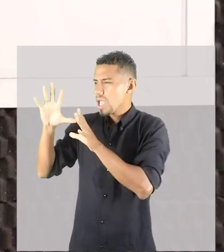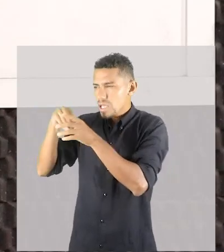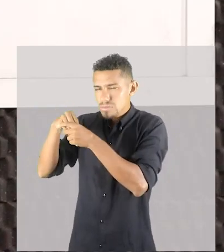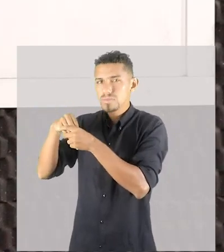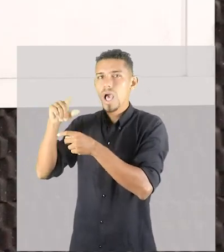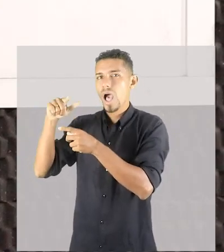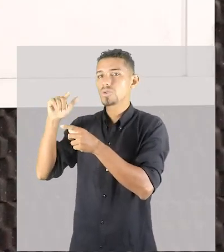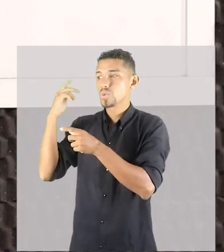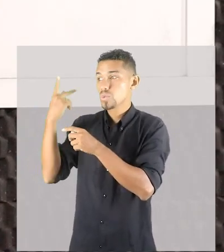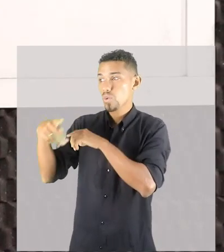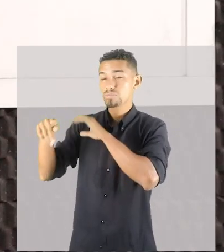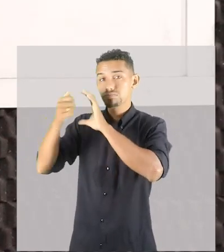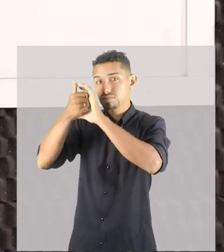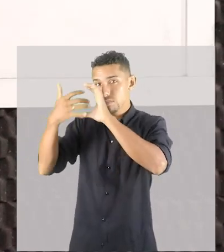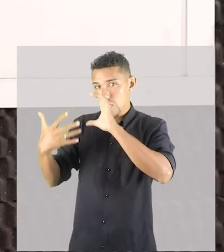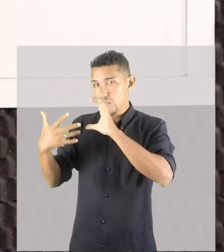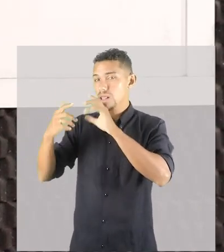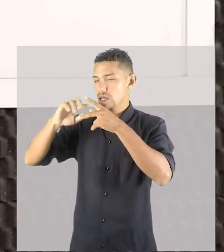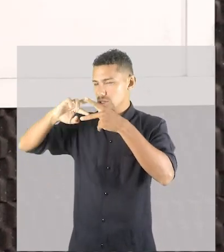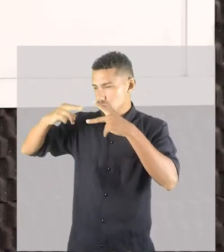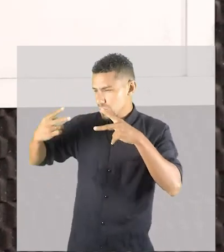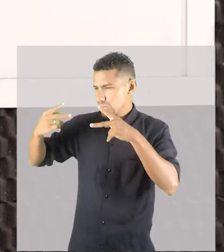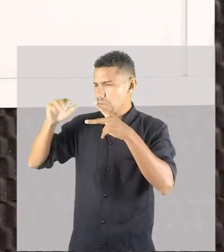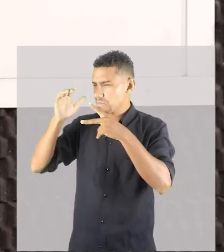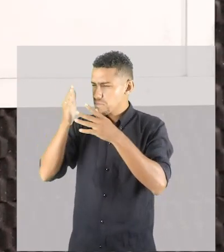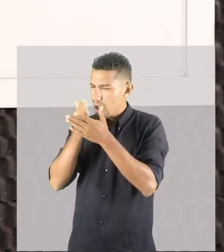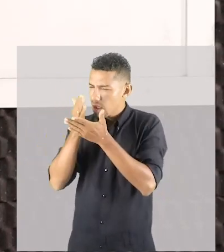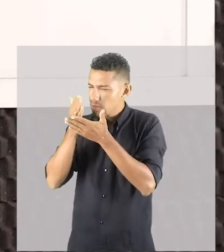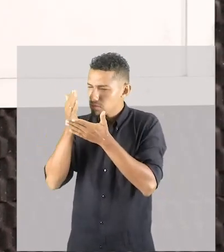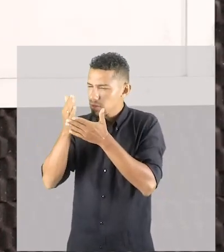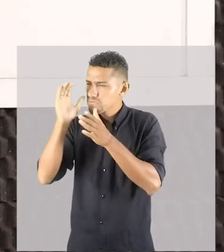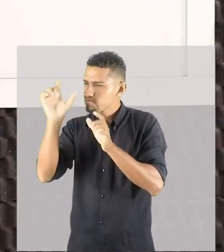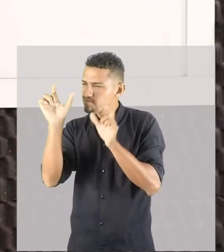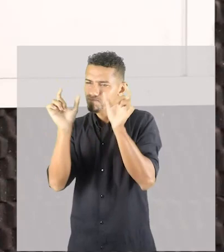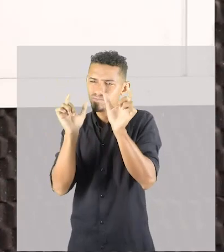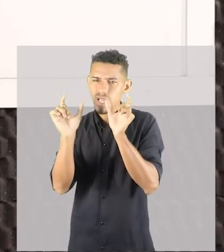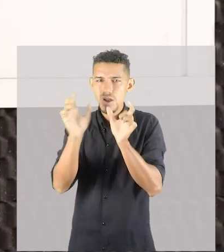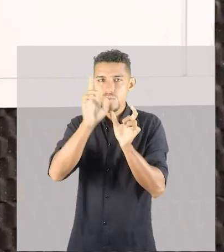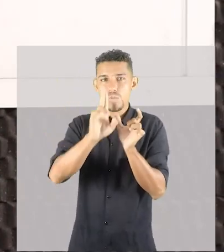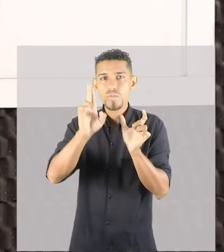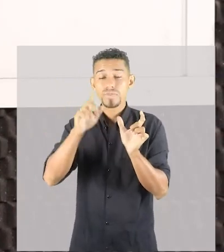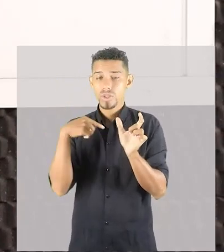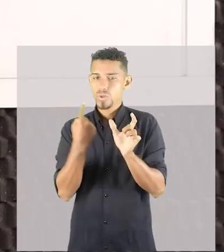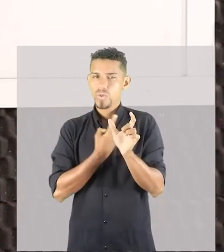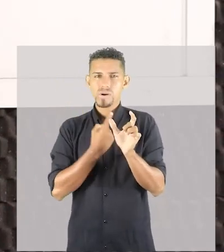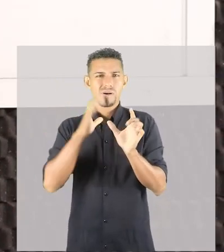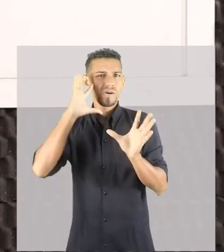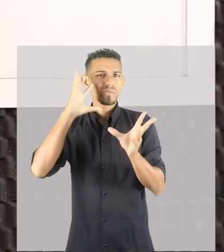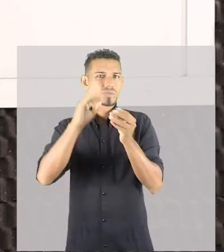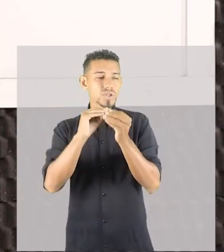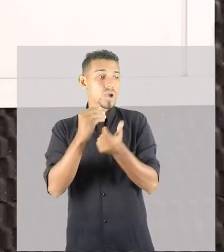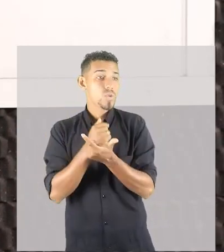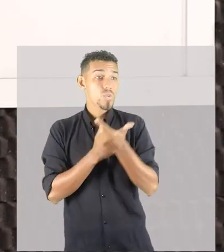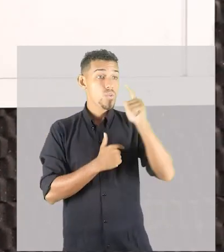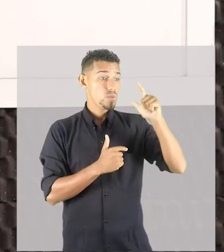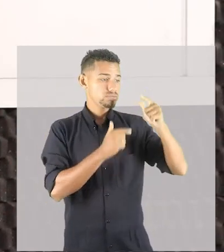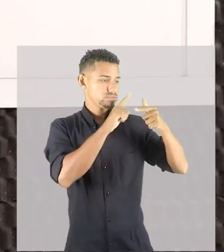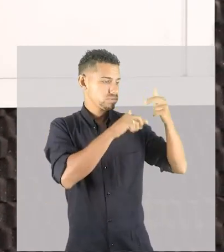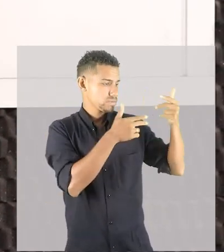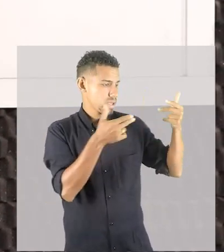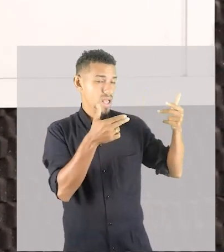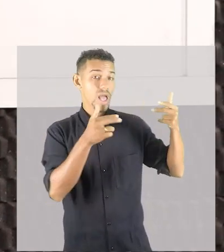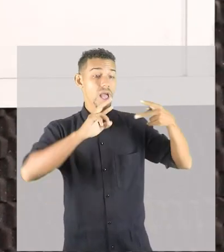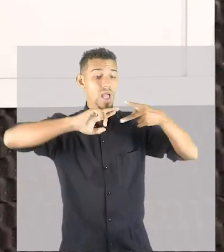informações genéticas e existem partes do teu DNA que são utilizadas para que a gente sintetize um outro material genético, que é o